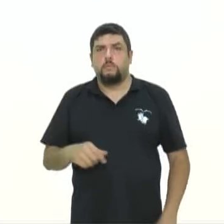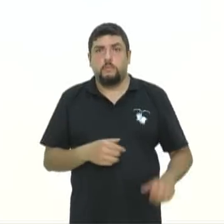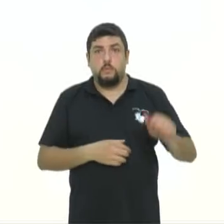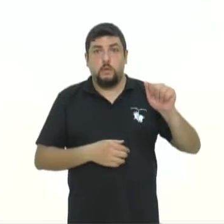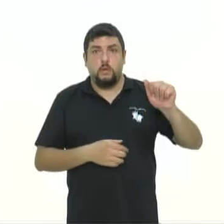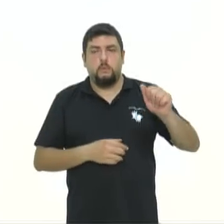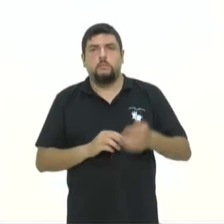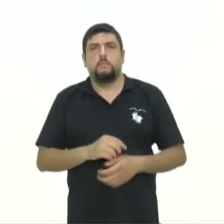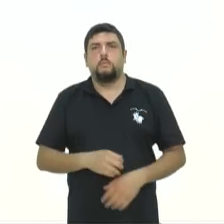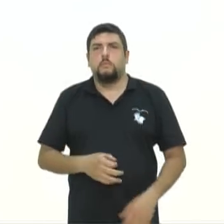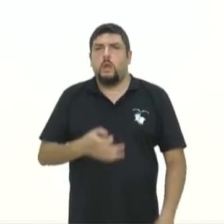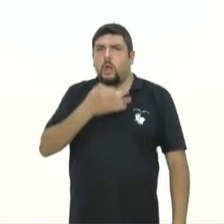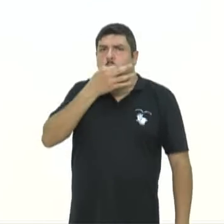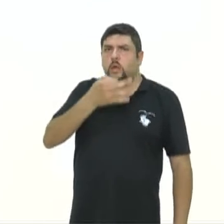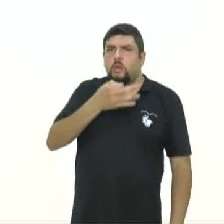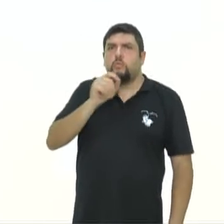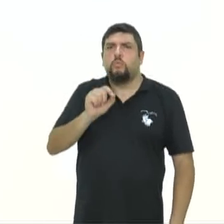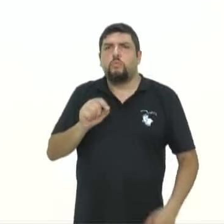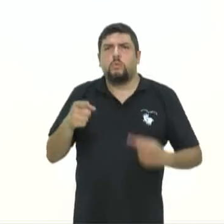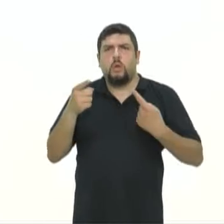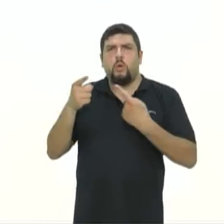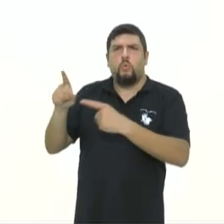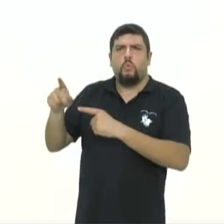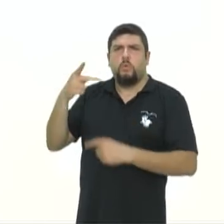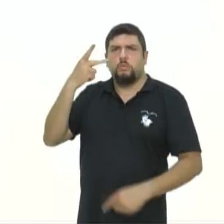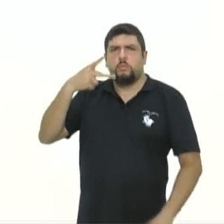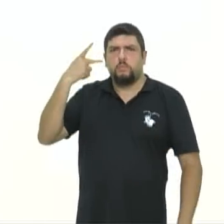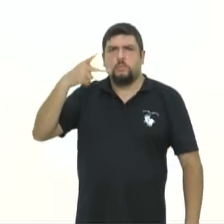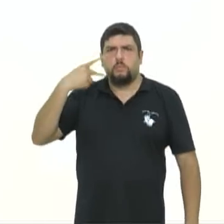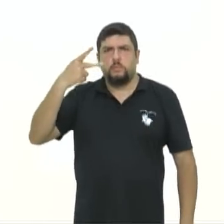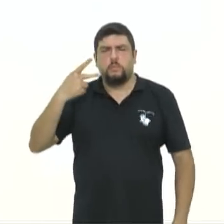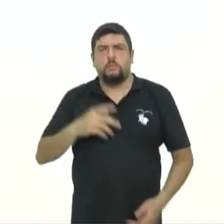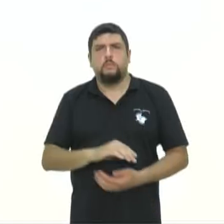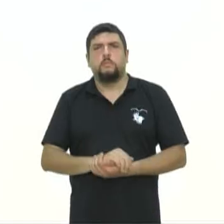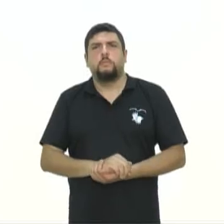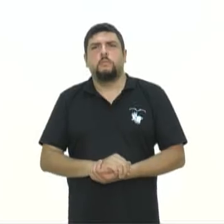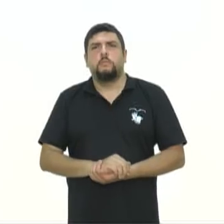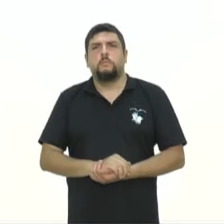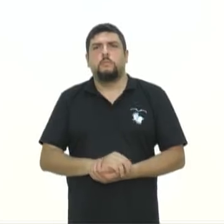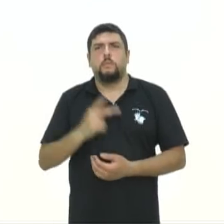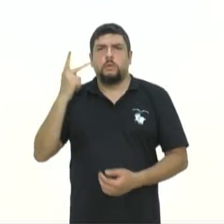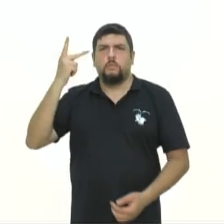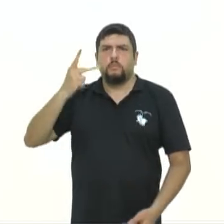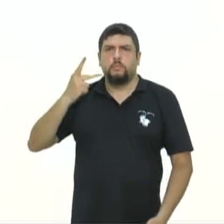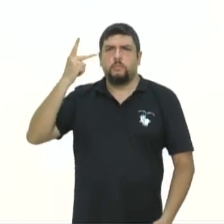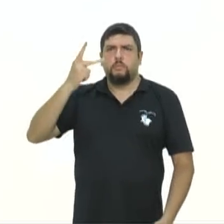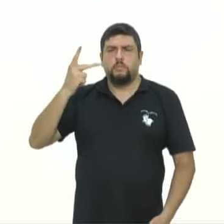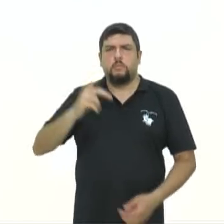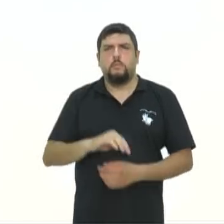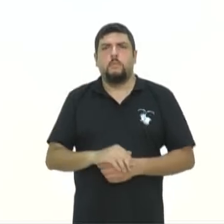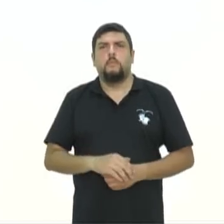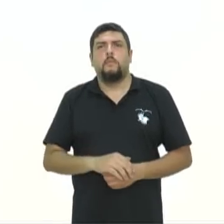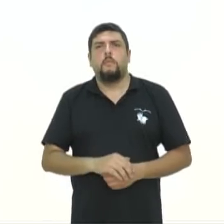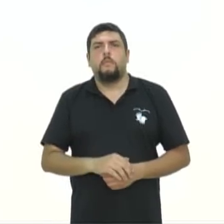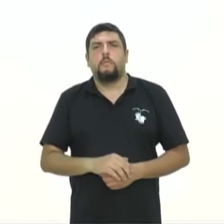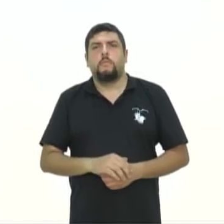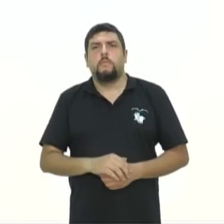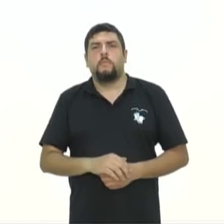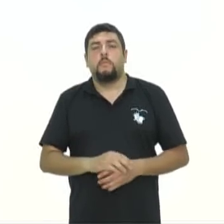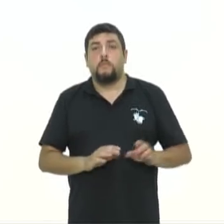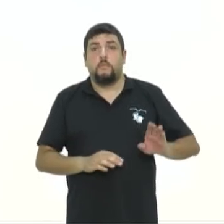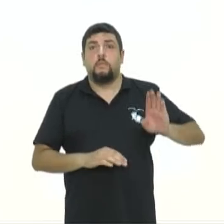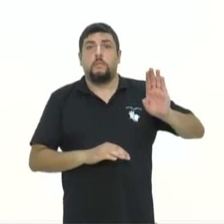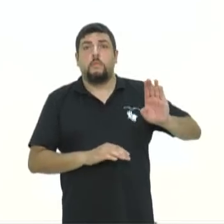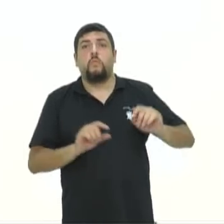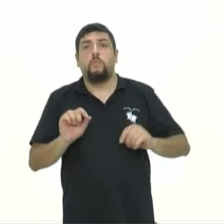é uma crítica à cultura política? O que vocês acham? Será que se trata de cultura política? Será que se trata de uma